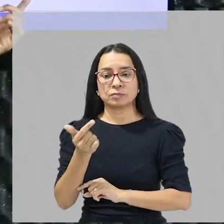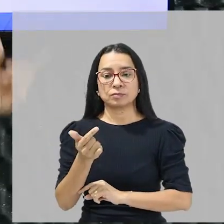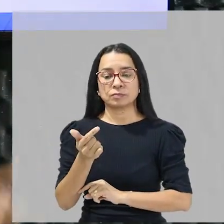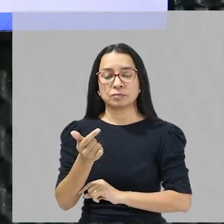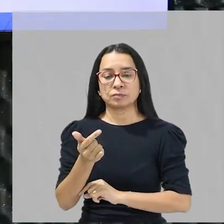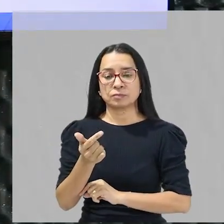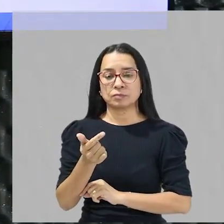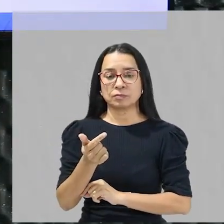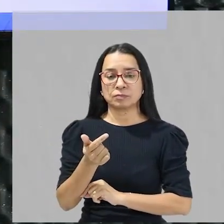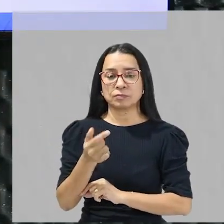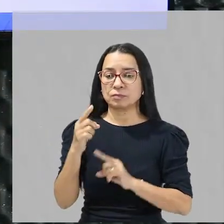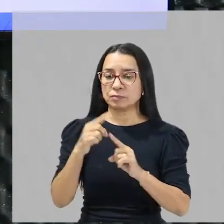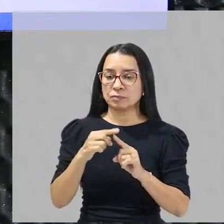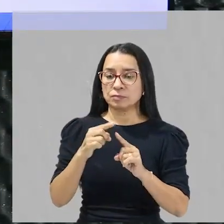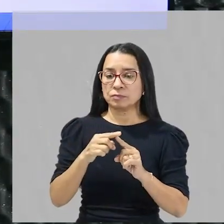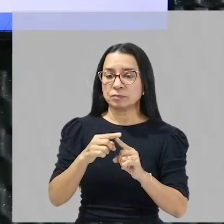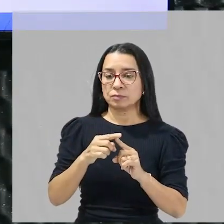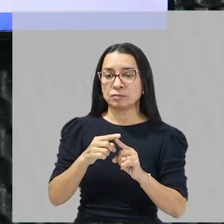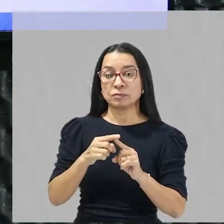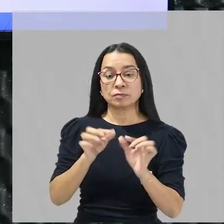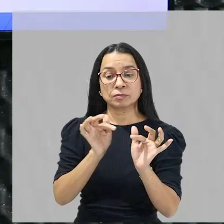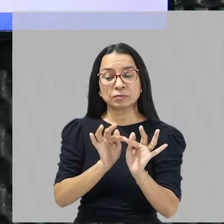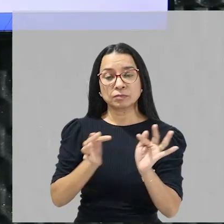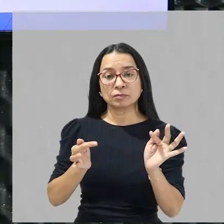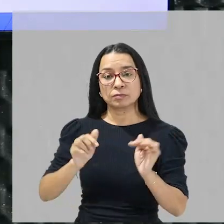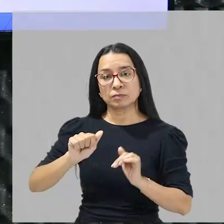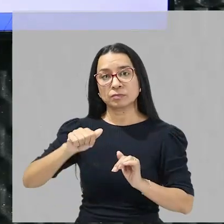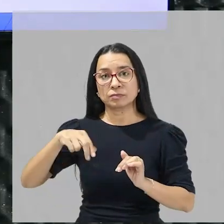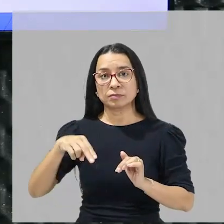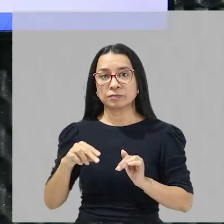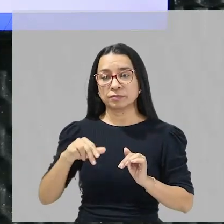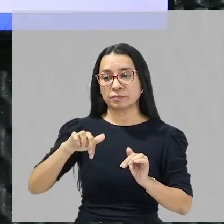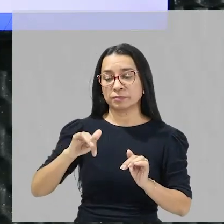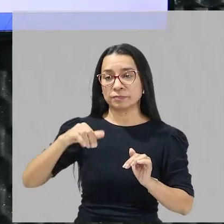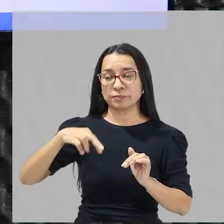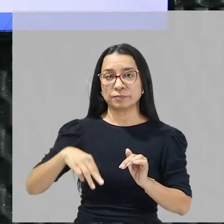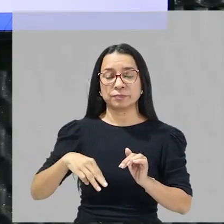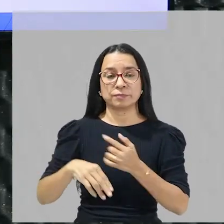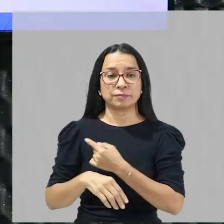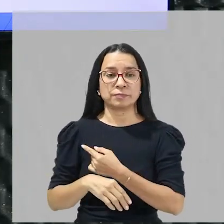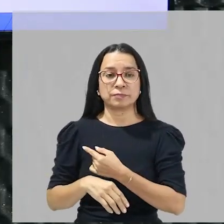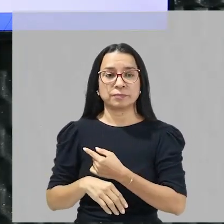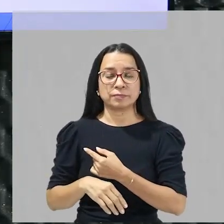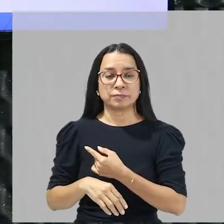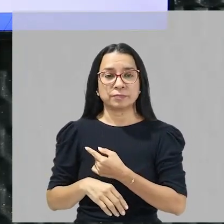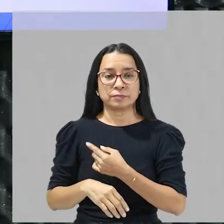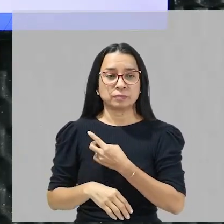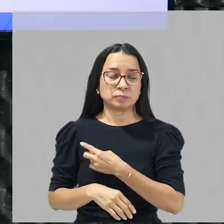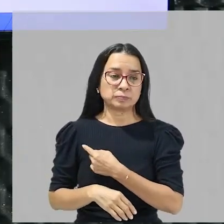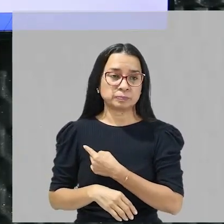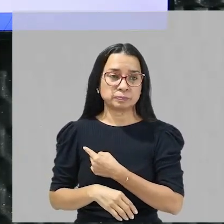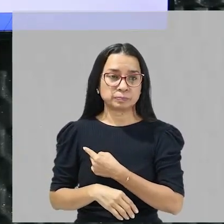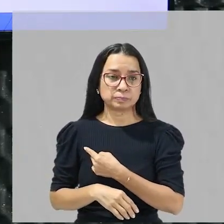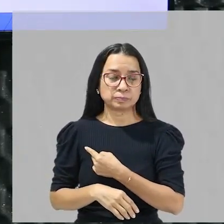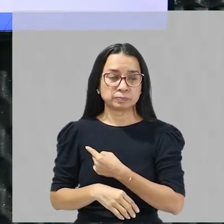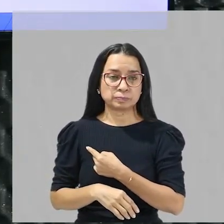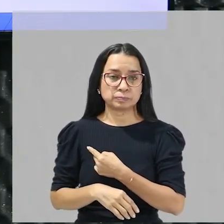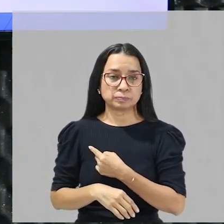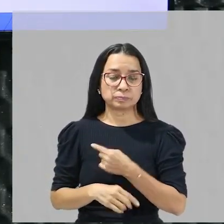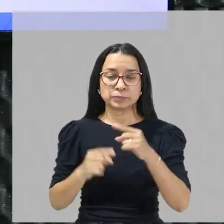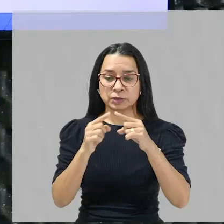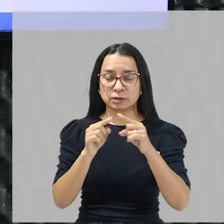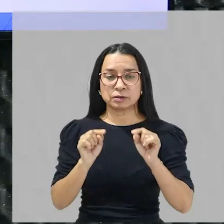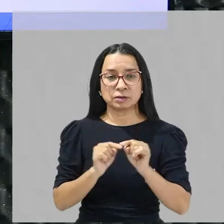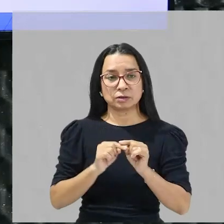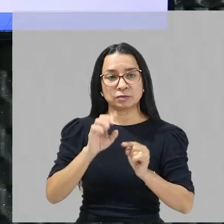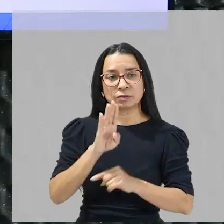no formato de função afim, tá? Então, continuando aí, agora sim, né, cálculo do discriminante delta, b ao quadrado,